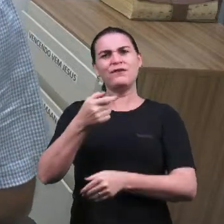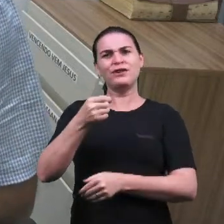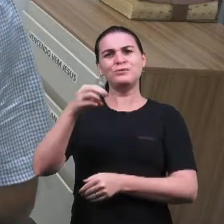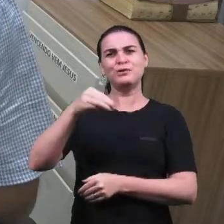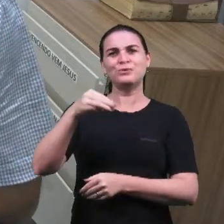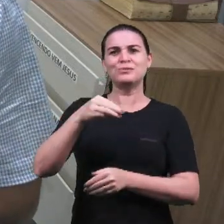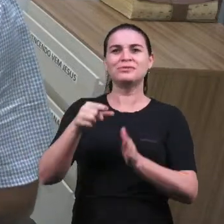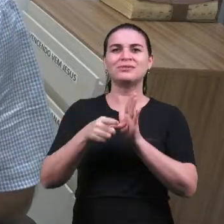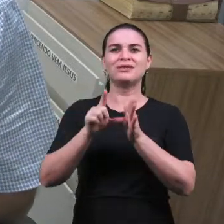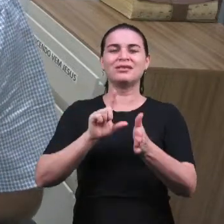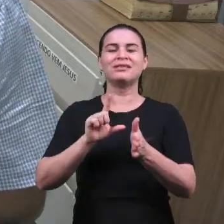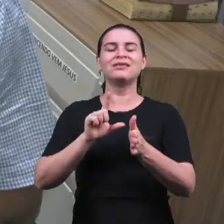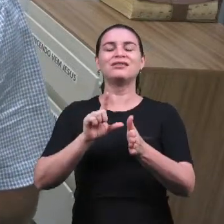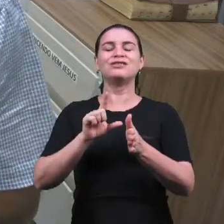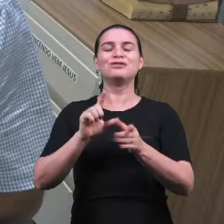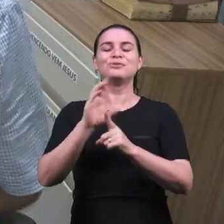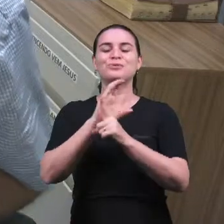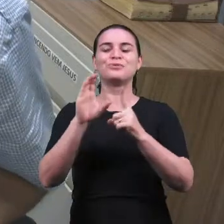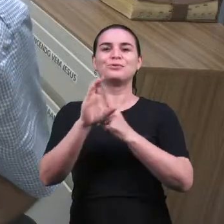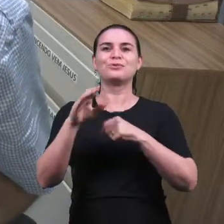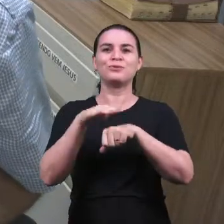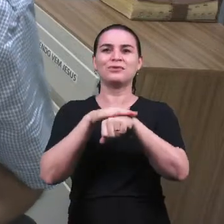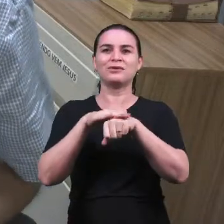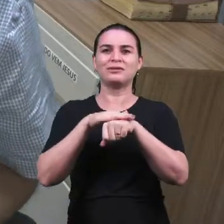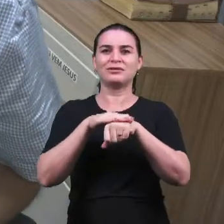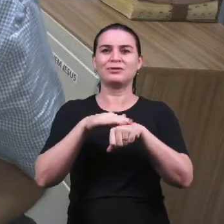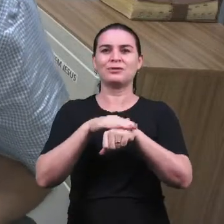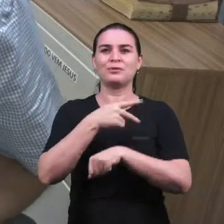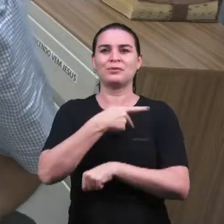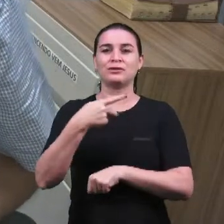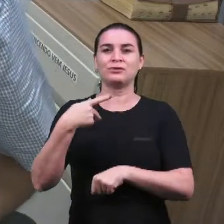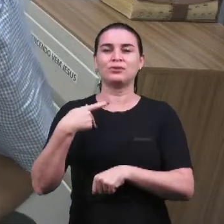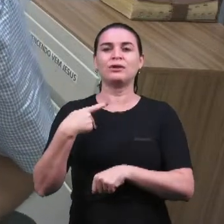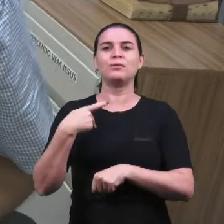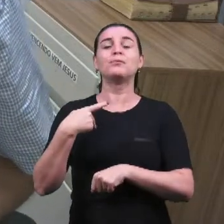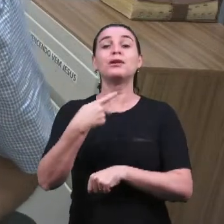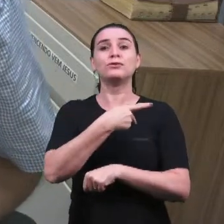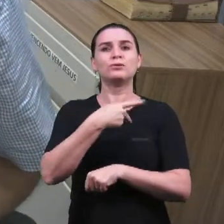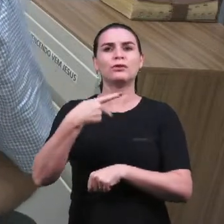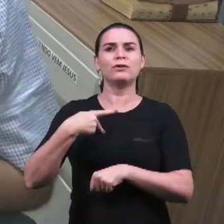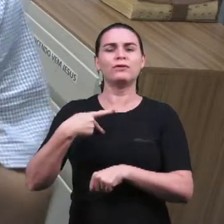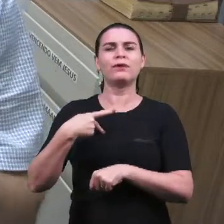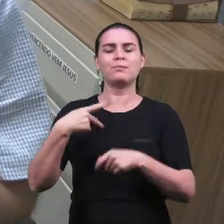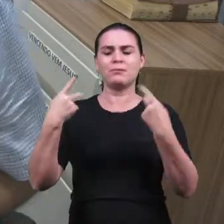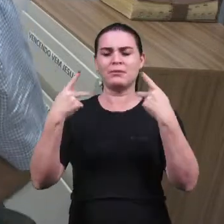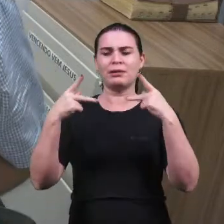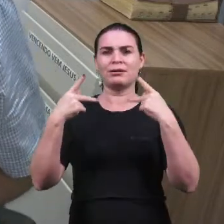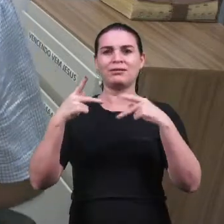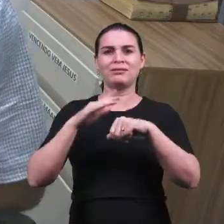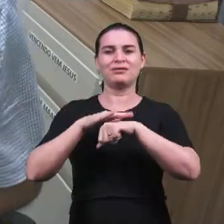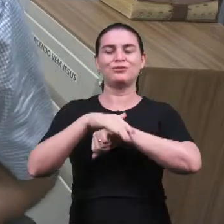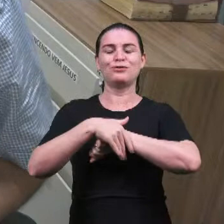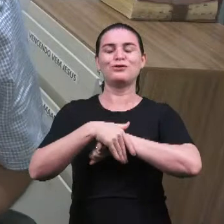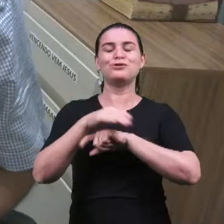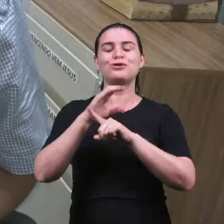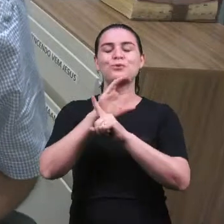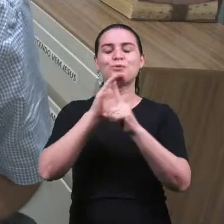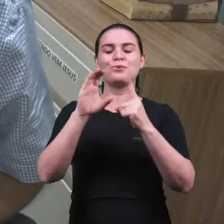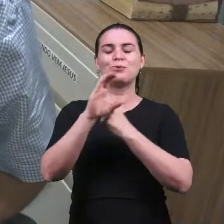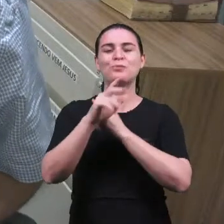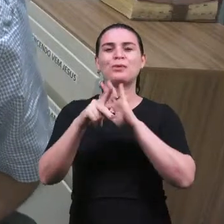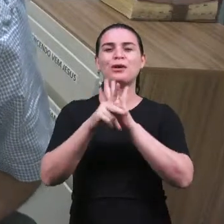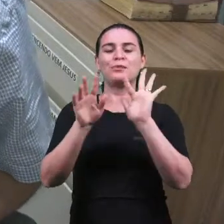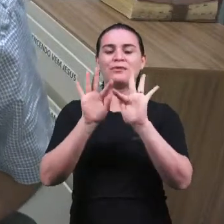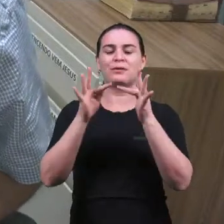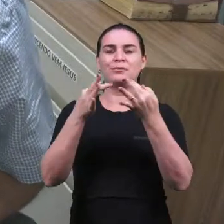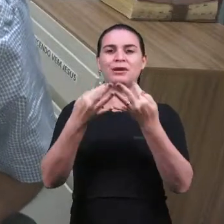aqui, conversando com o pastor que estará trazendo a mensagem no culto de logo mais, no culto da família, hoje, sexta-feira, a partir